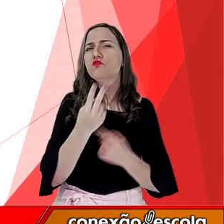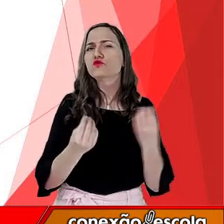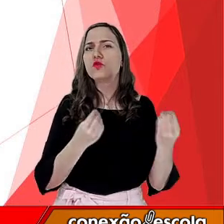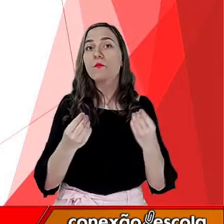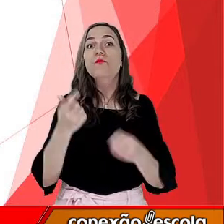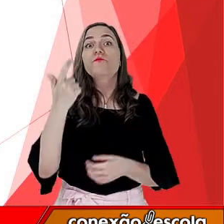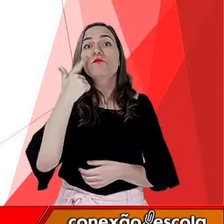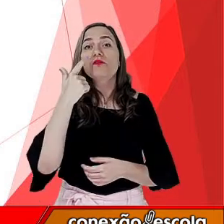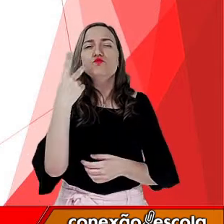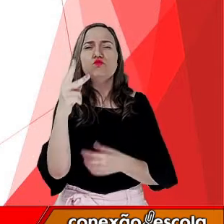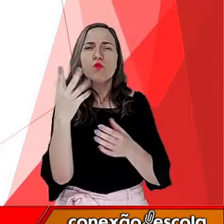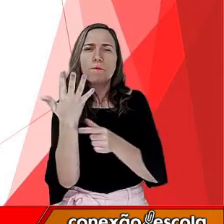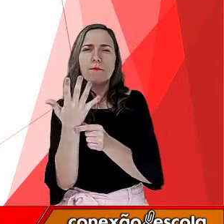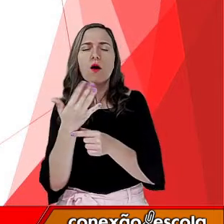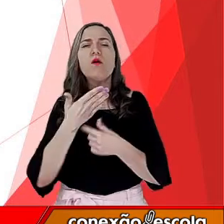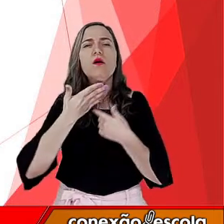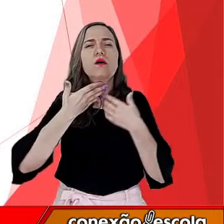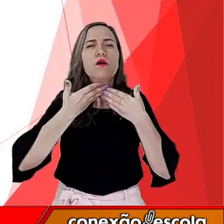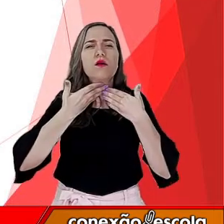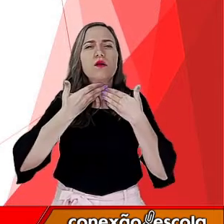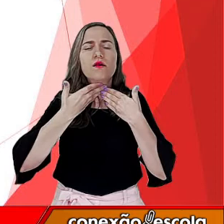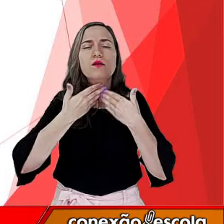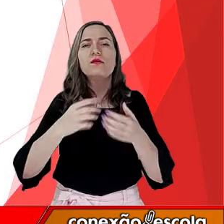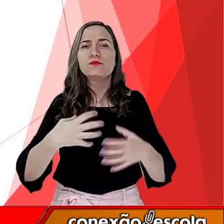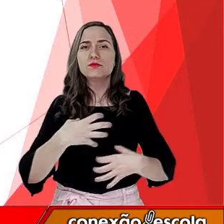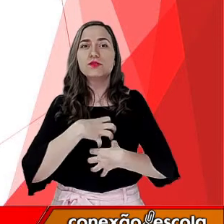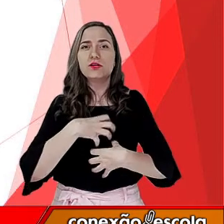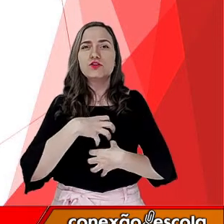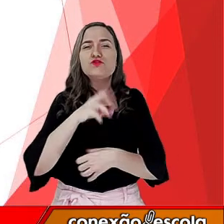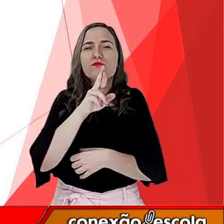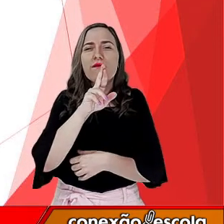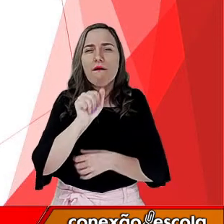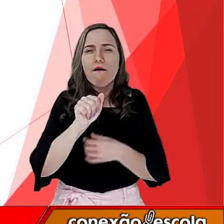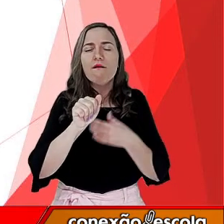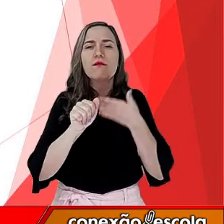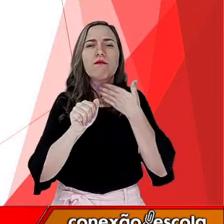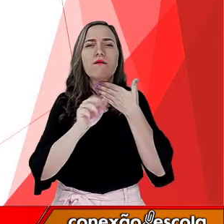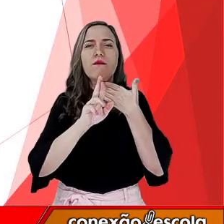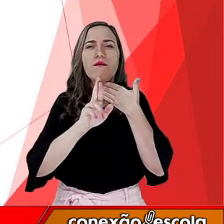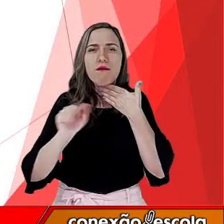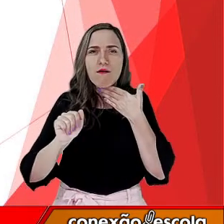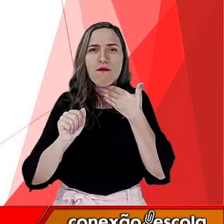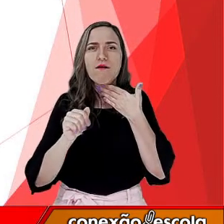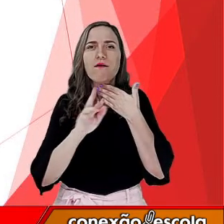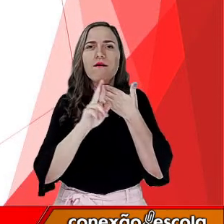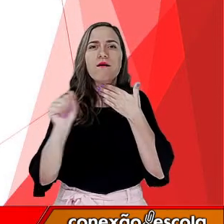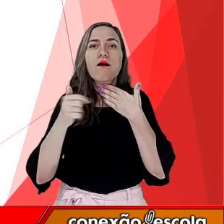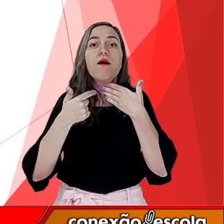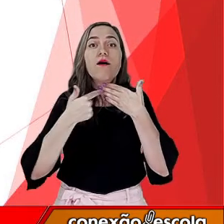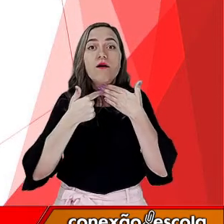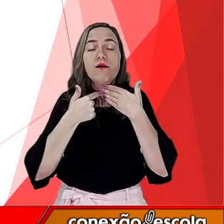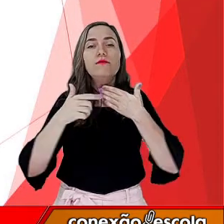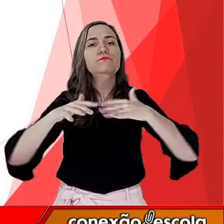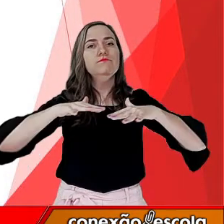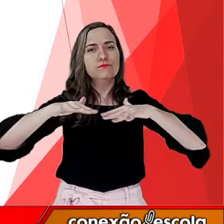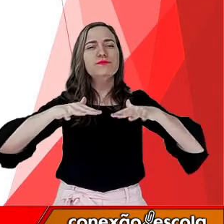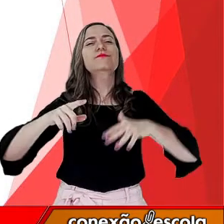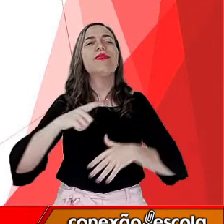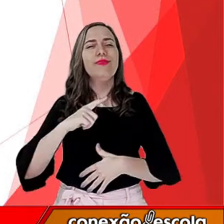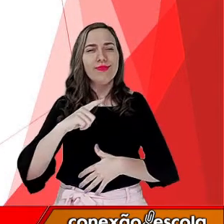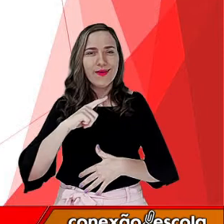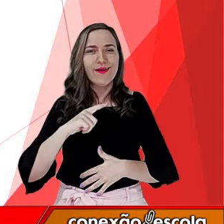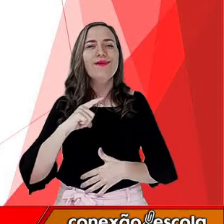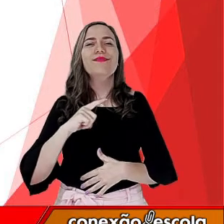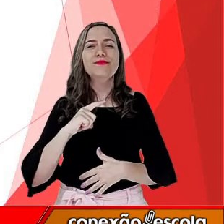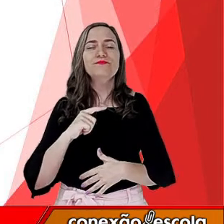Coloque a mão na garganta e repita a sílaba RA. Para você sentir a vibração,